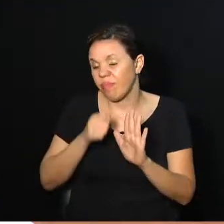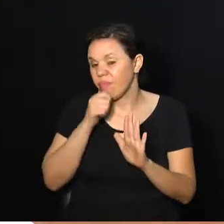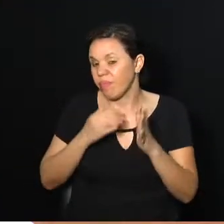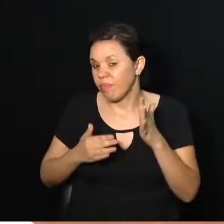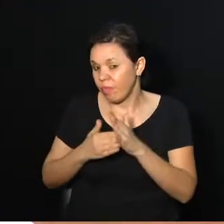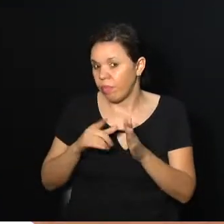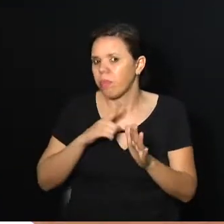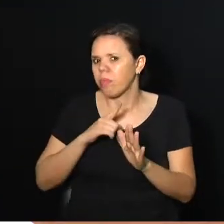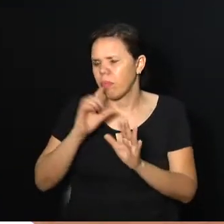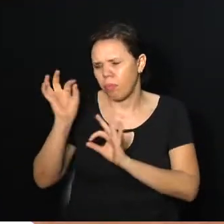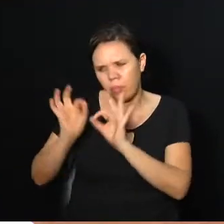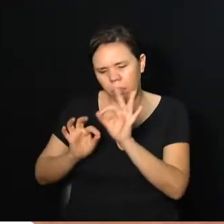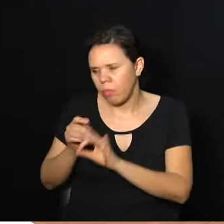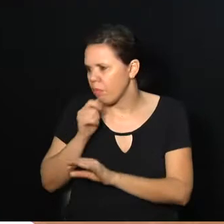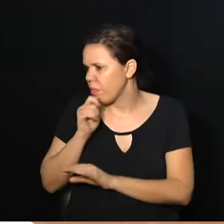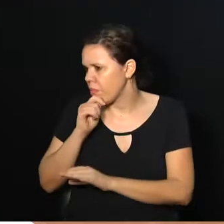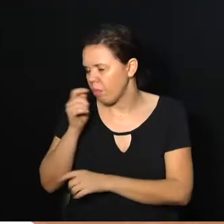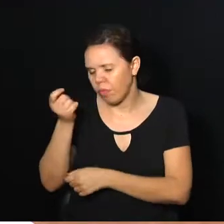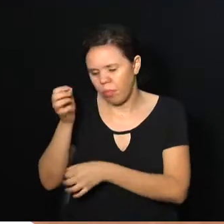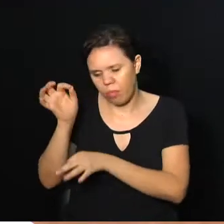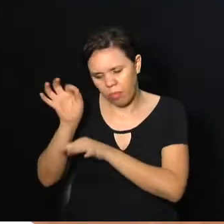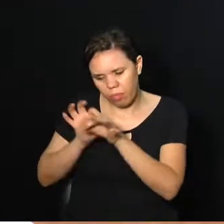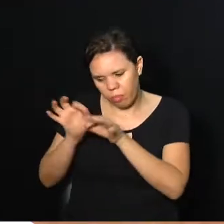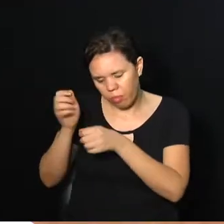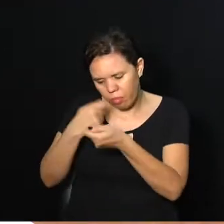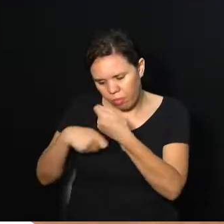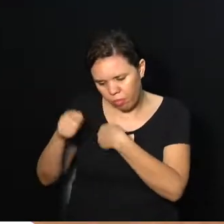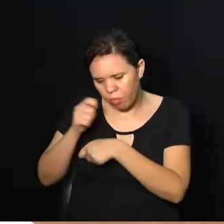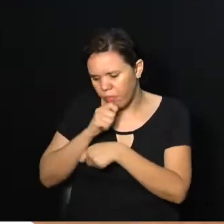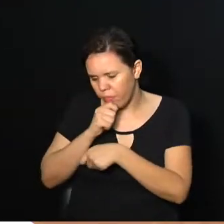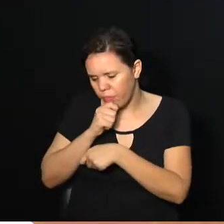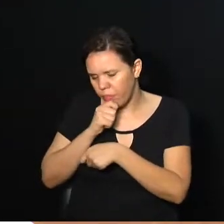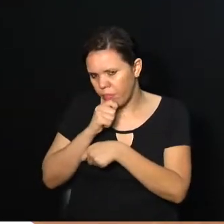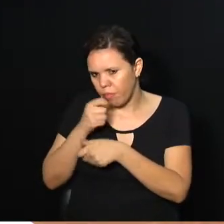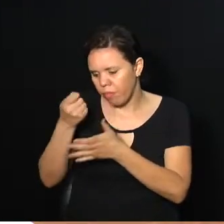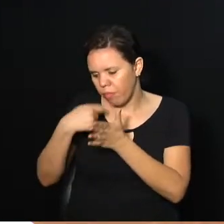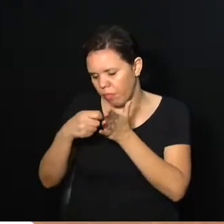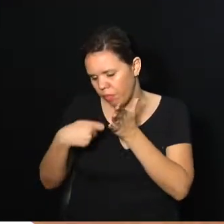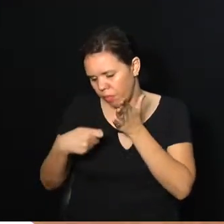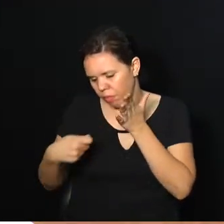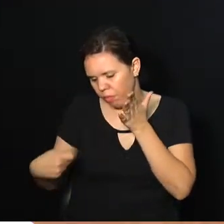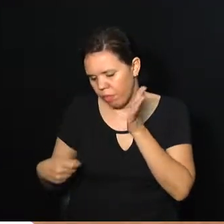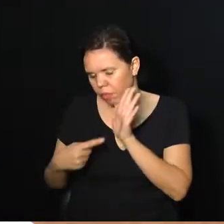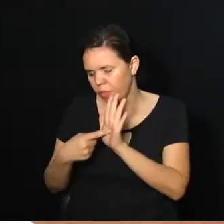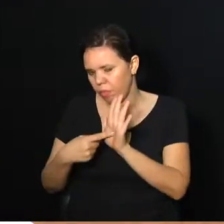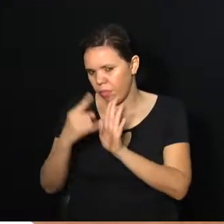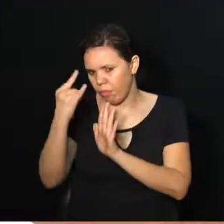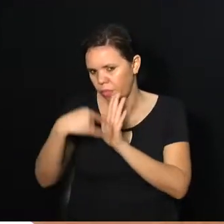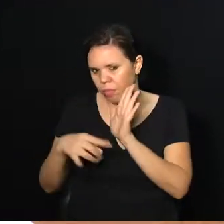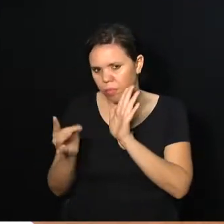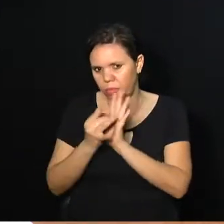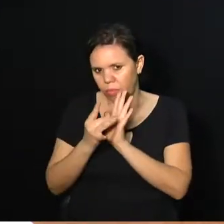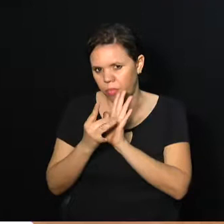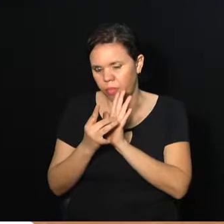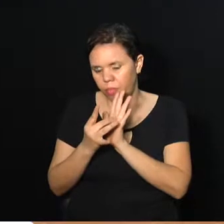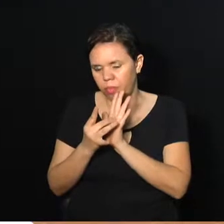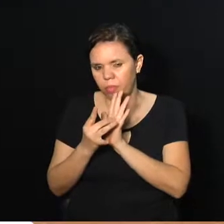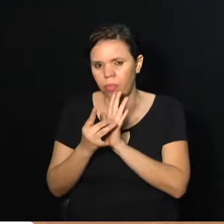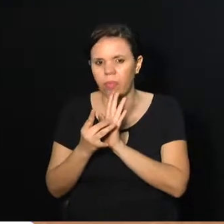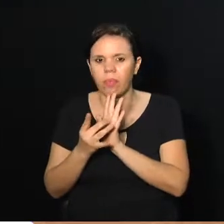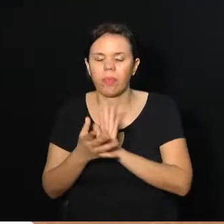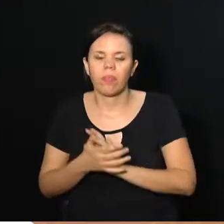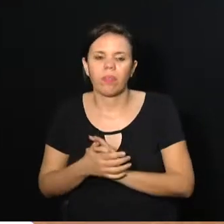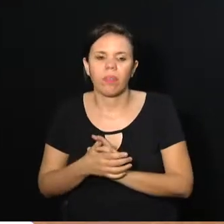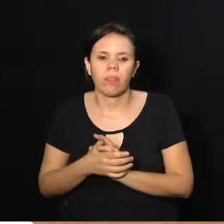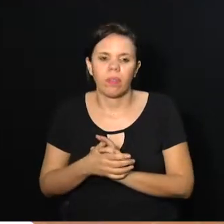bem planejado, se não for muito, o plano dele não for muito bem descrito e documentado,